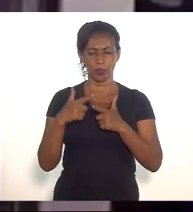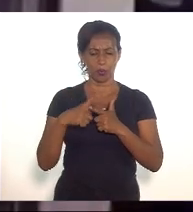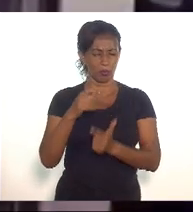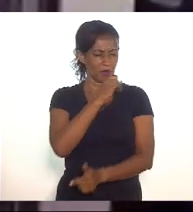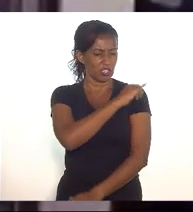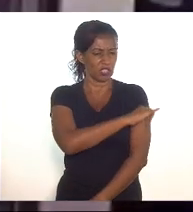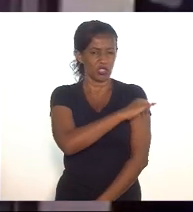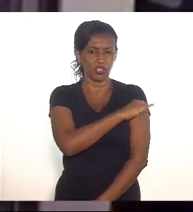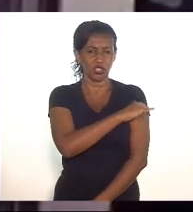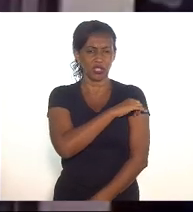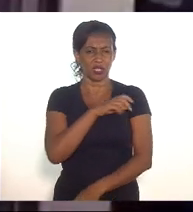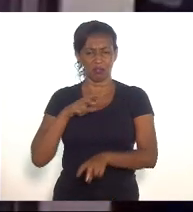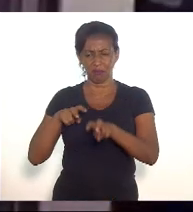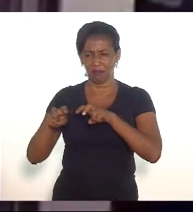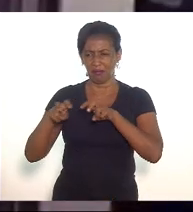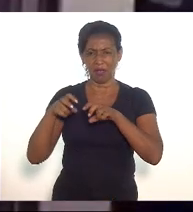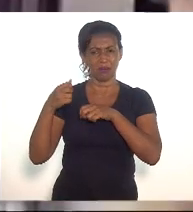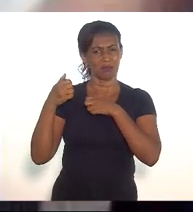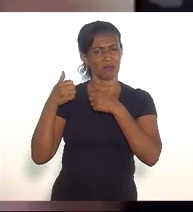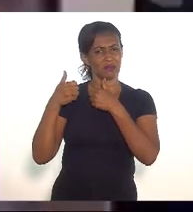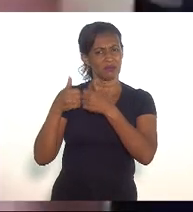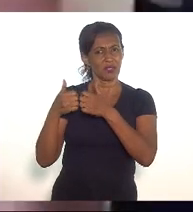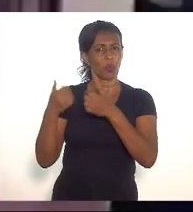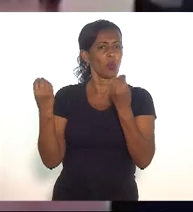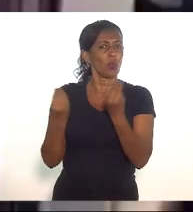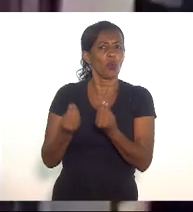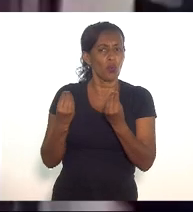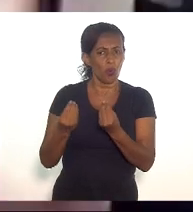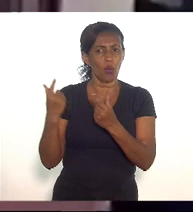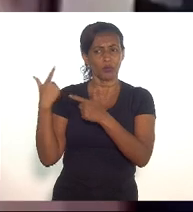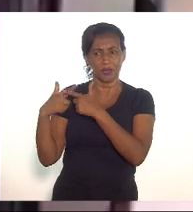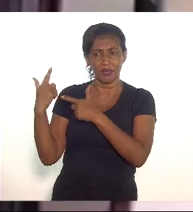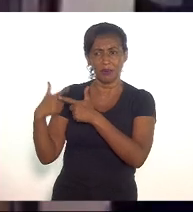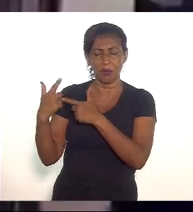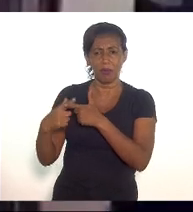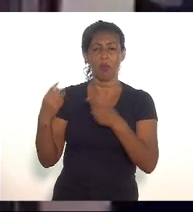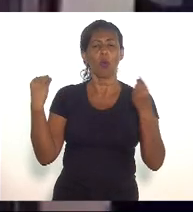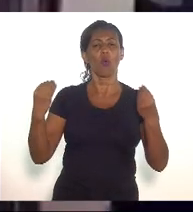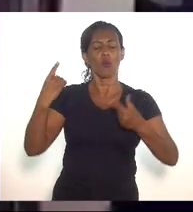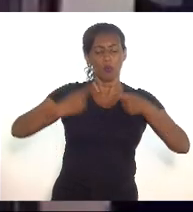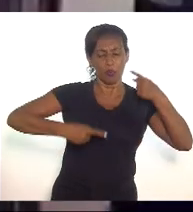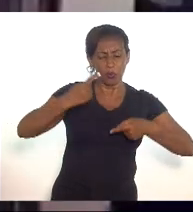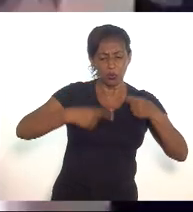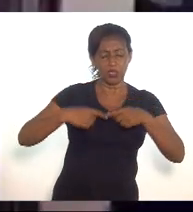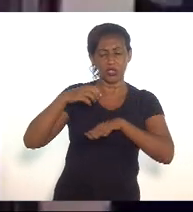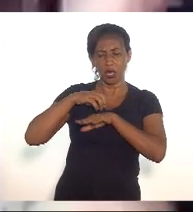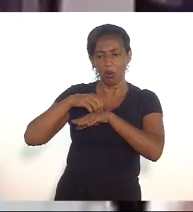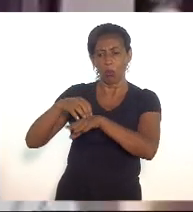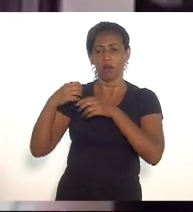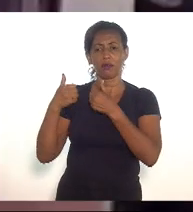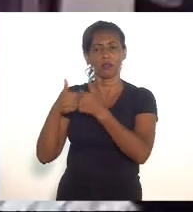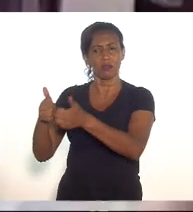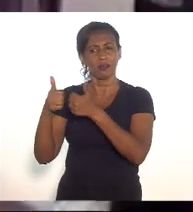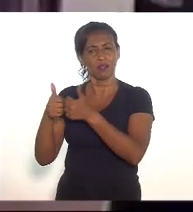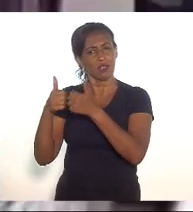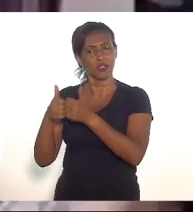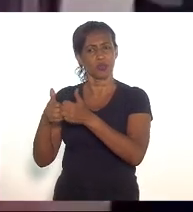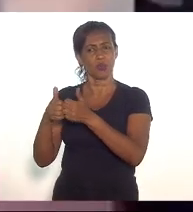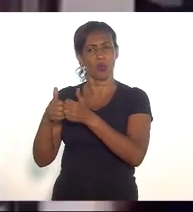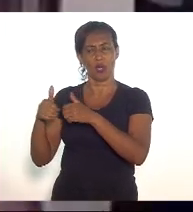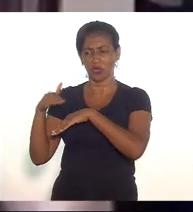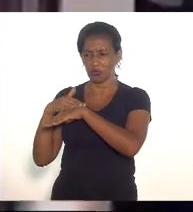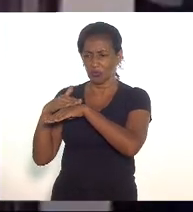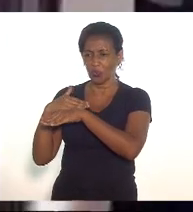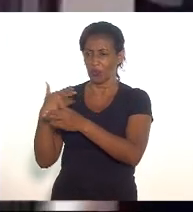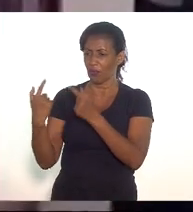que é a questão dos transportes? Como é que a política pública de transporte está contida, por exemplo, nestas